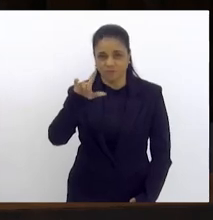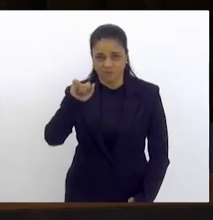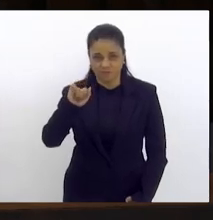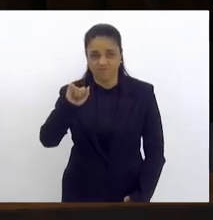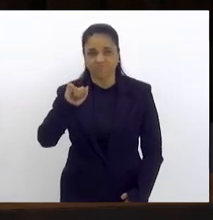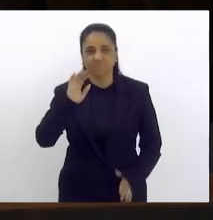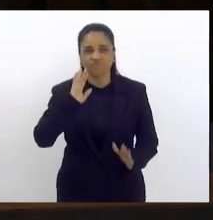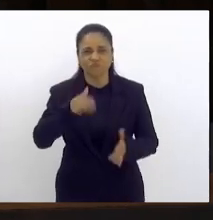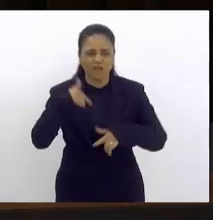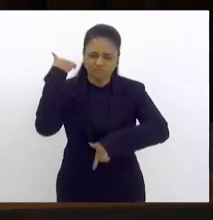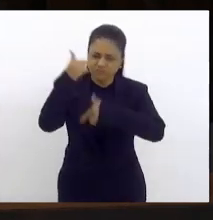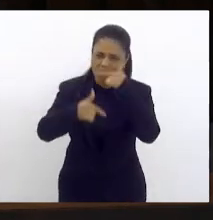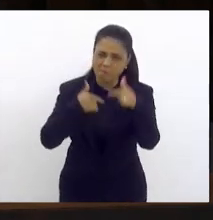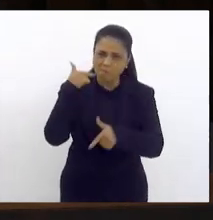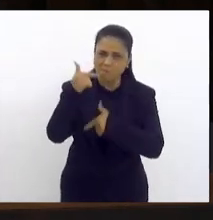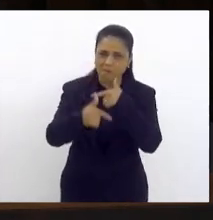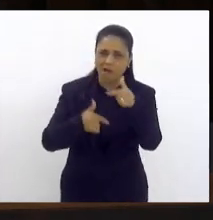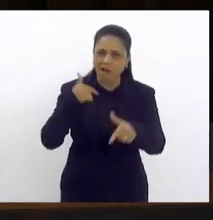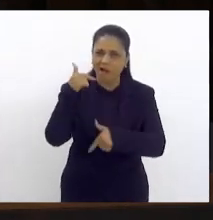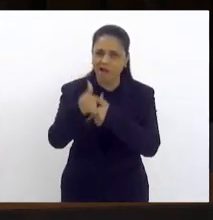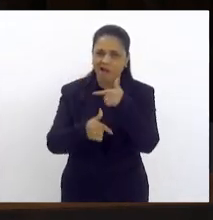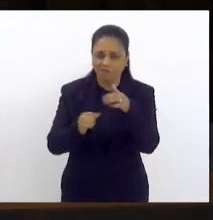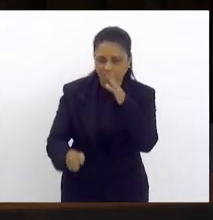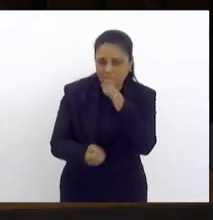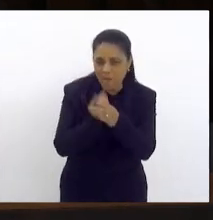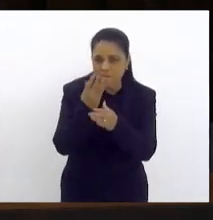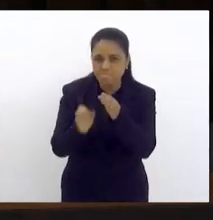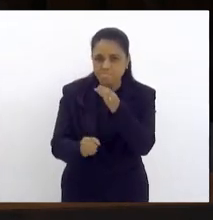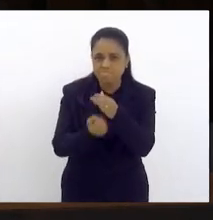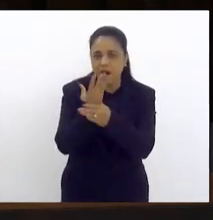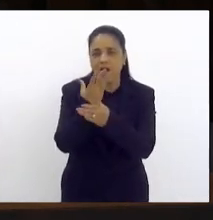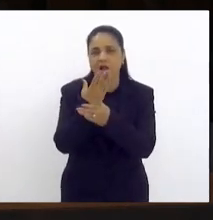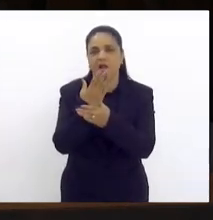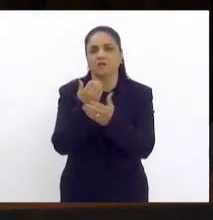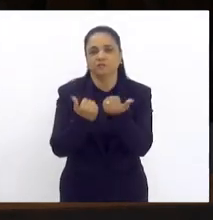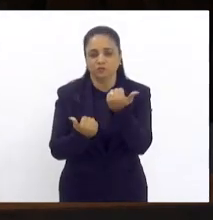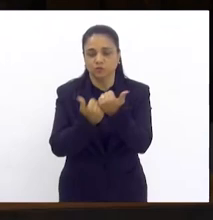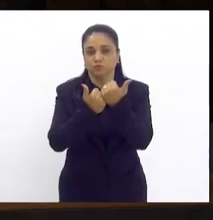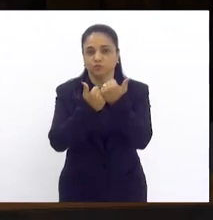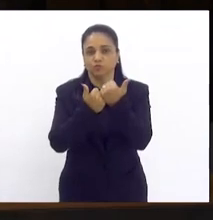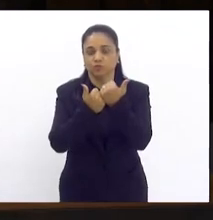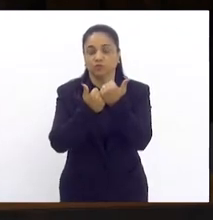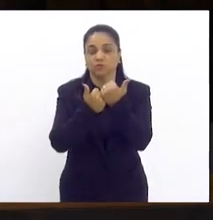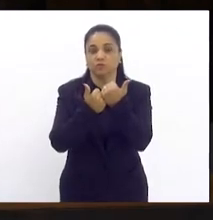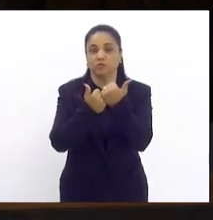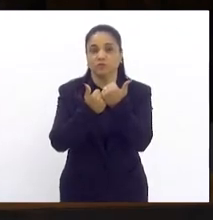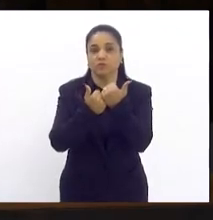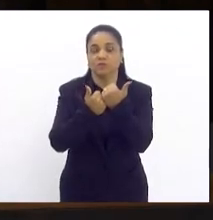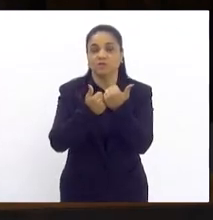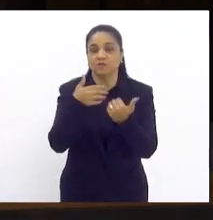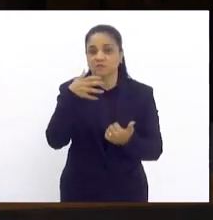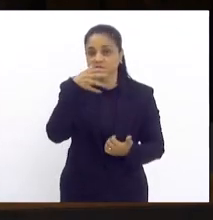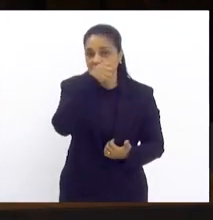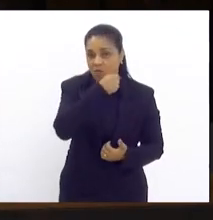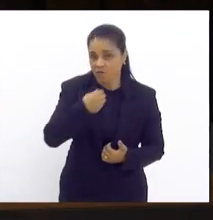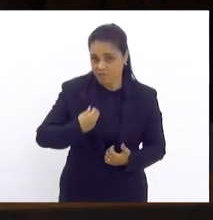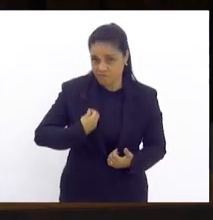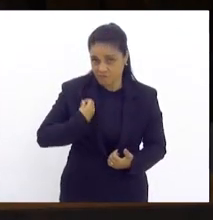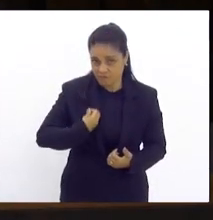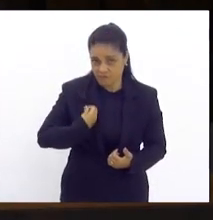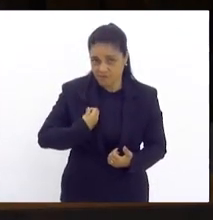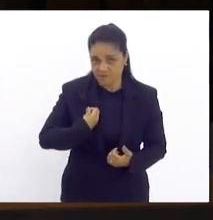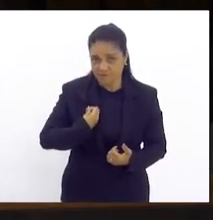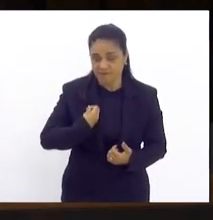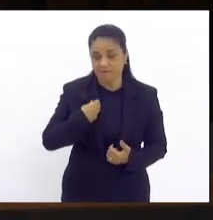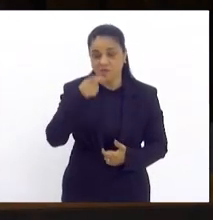um árduo trabalho dali de criarem, substituírem os antigos salva-vidas, né? Passou a ser feito